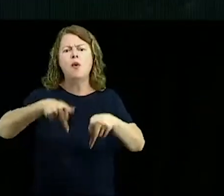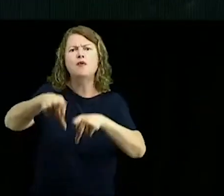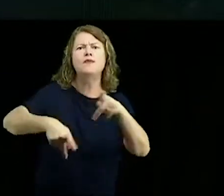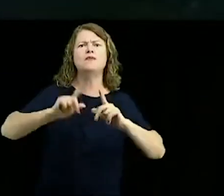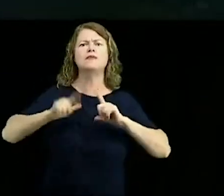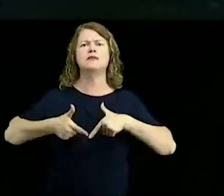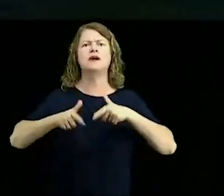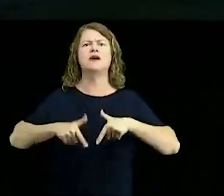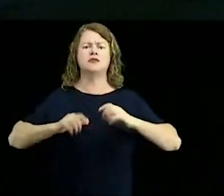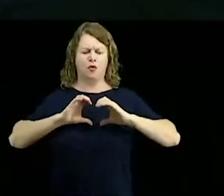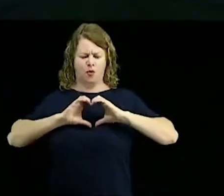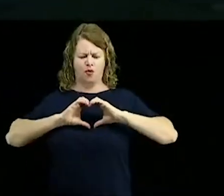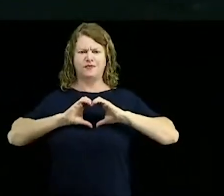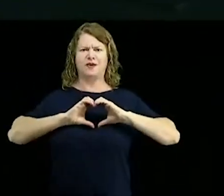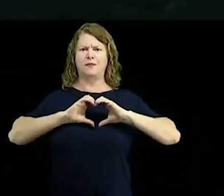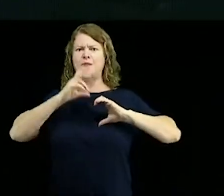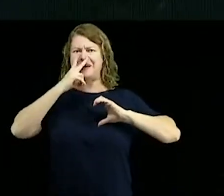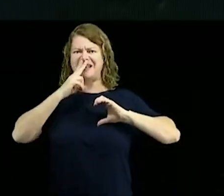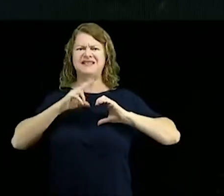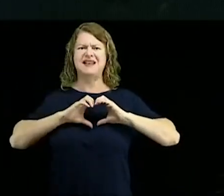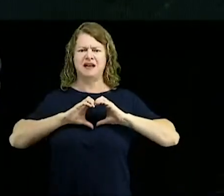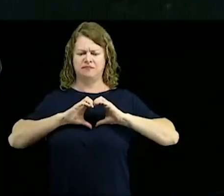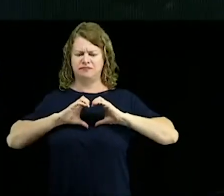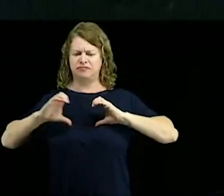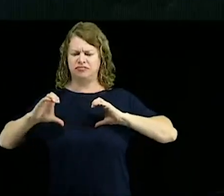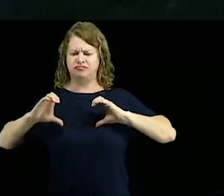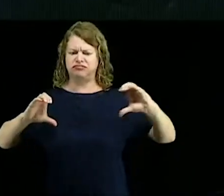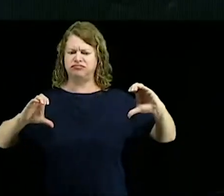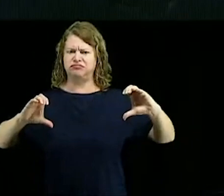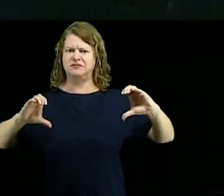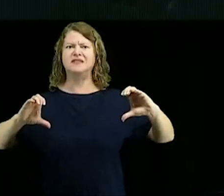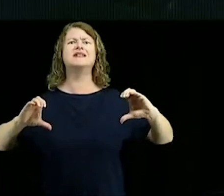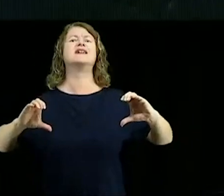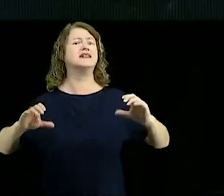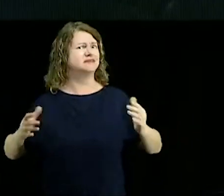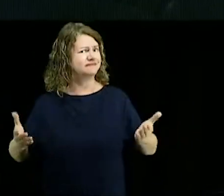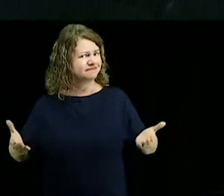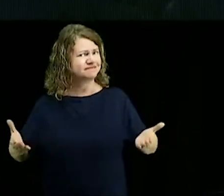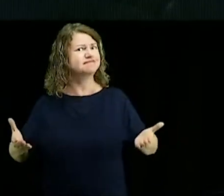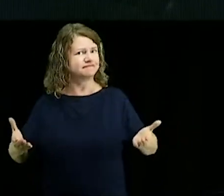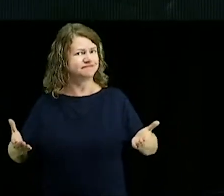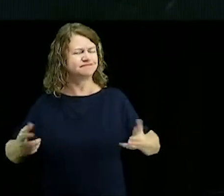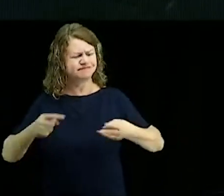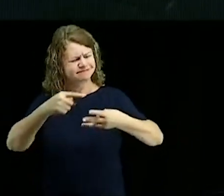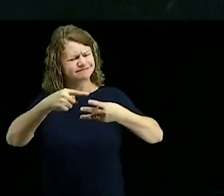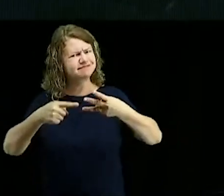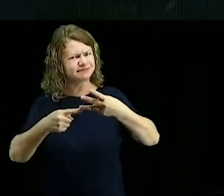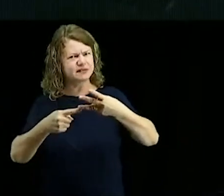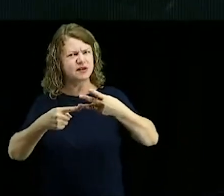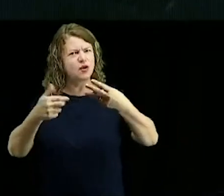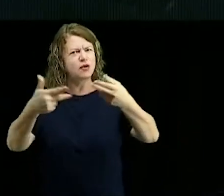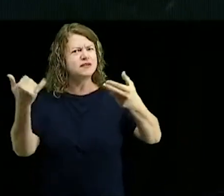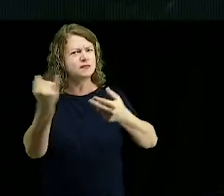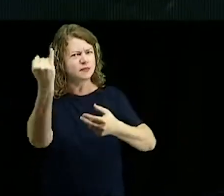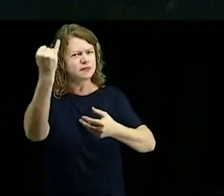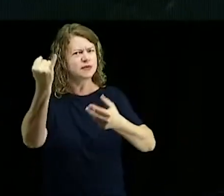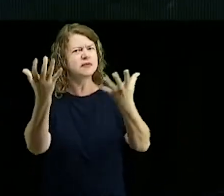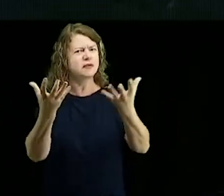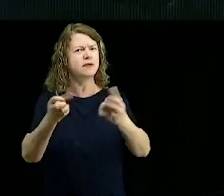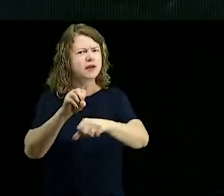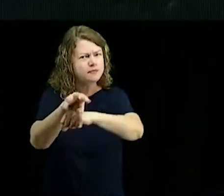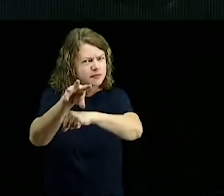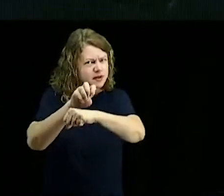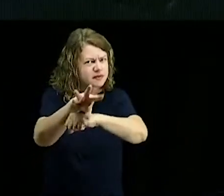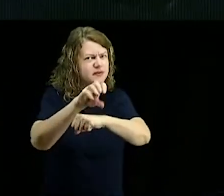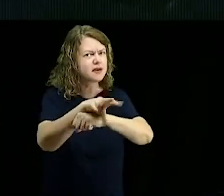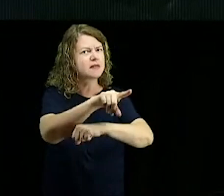quero, pelo menos aqui, ministrar para você, a respeito de três posicionamentos que a gente tem que ter, para que o